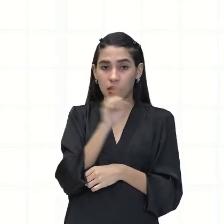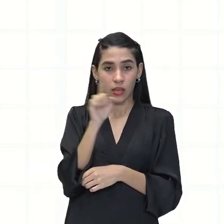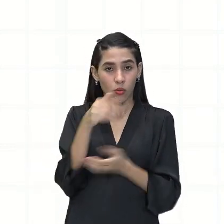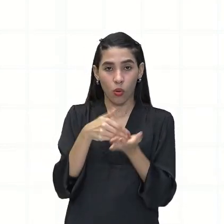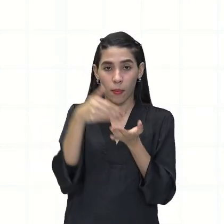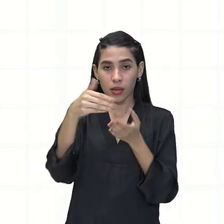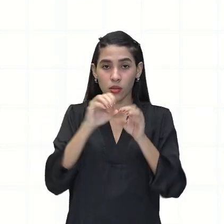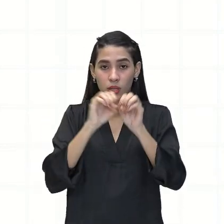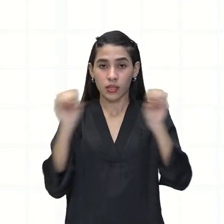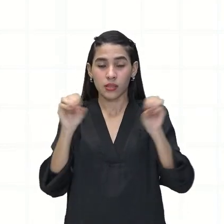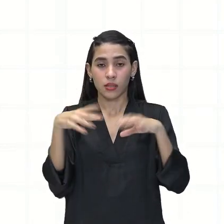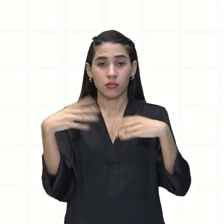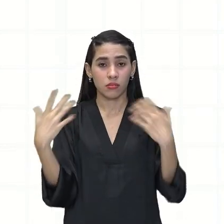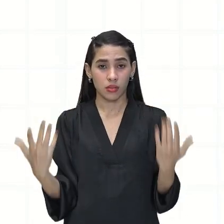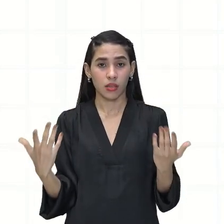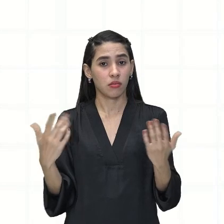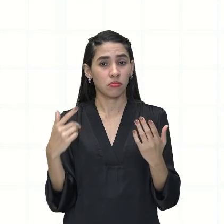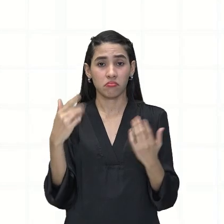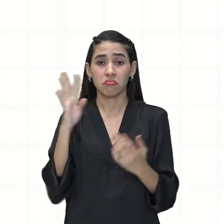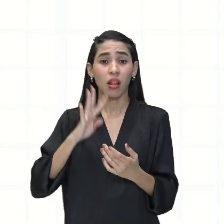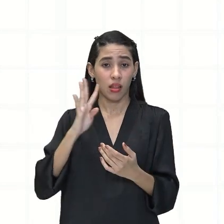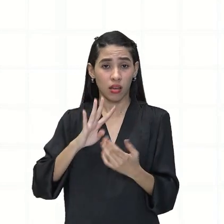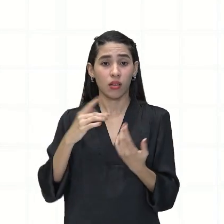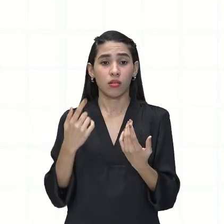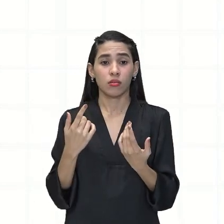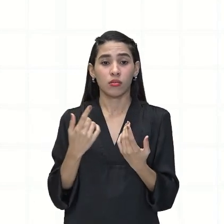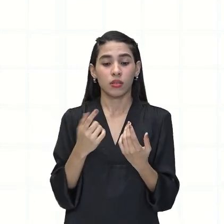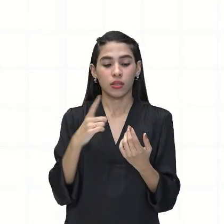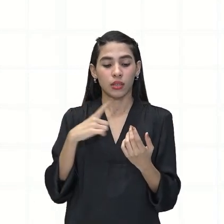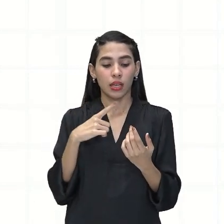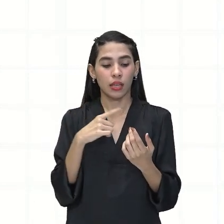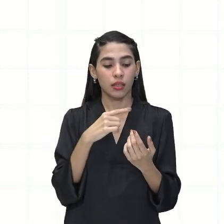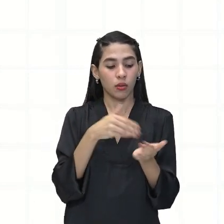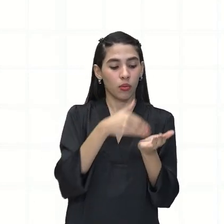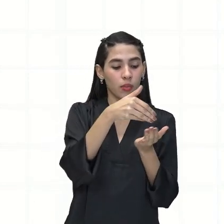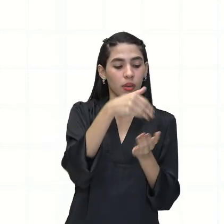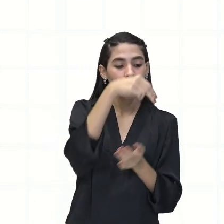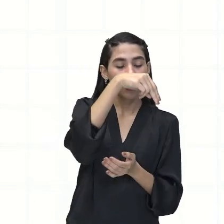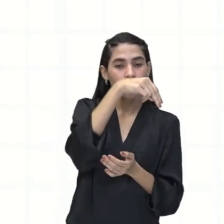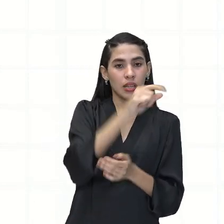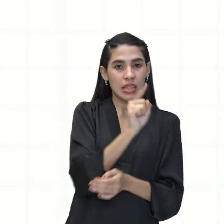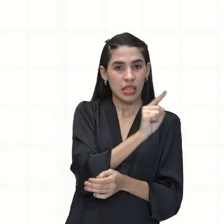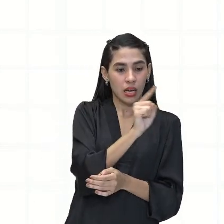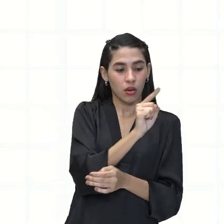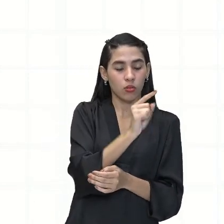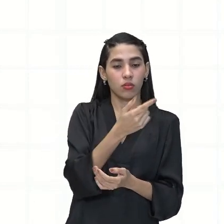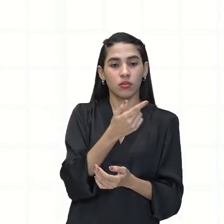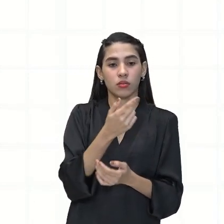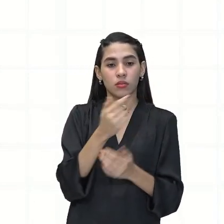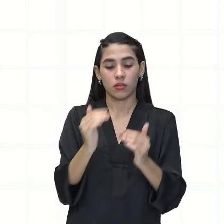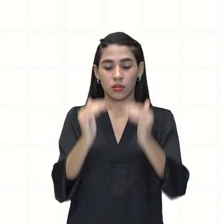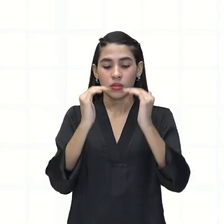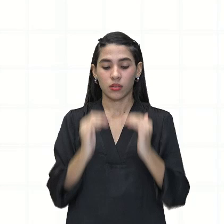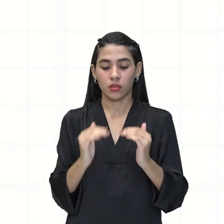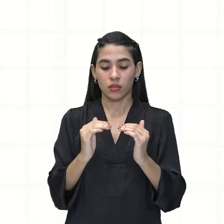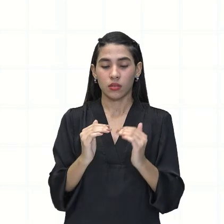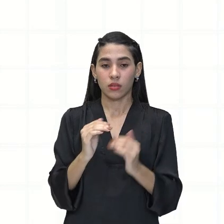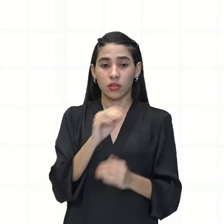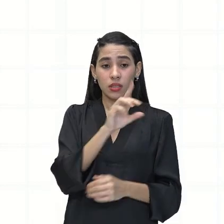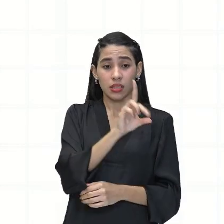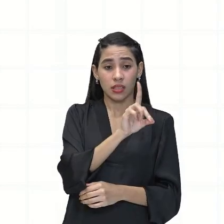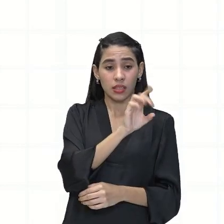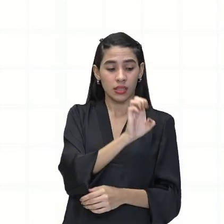oração. Então, aqui já está legal, né? Tem aqui o não. Então, tá perfeito. A segunda, me dê um